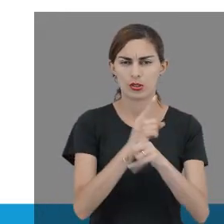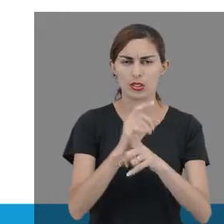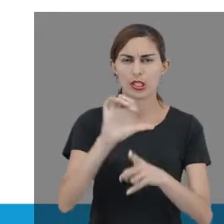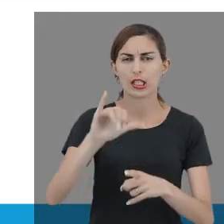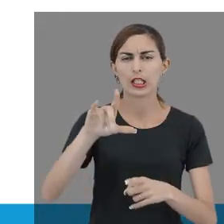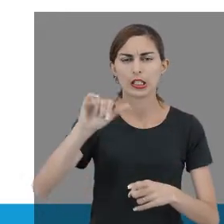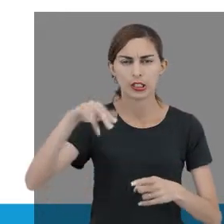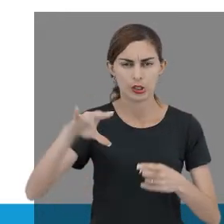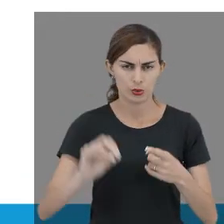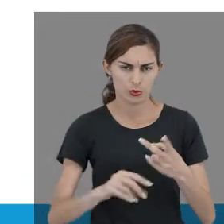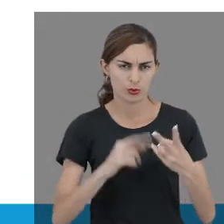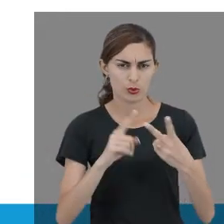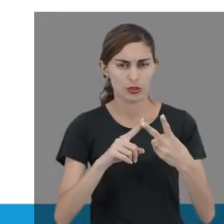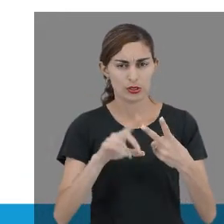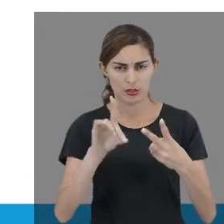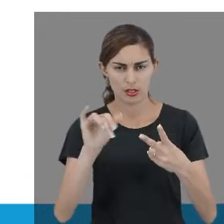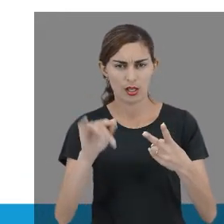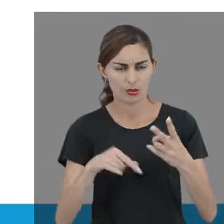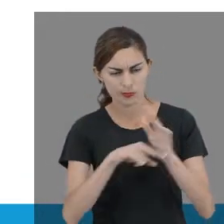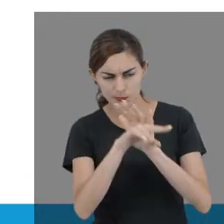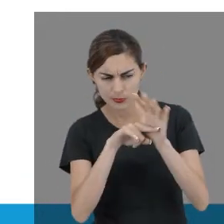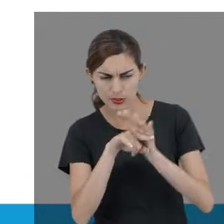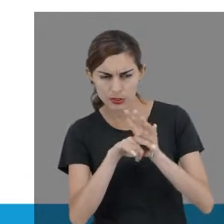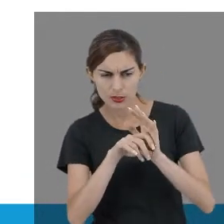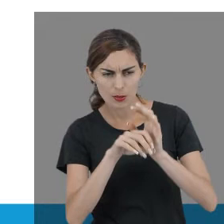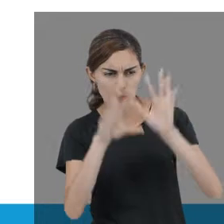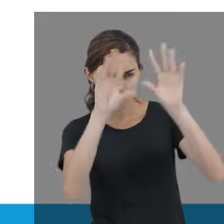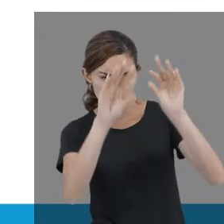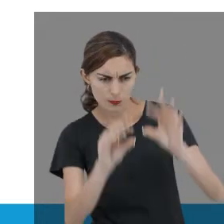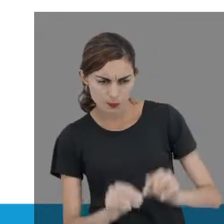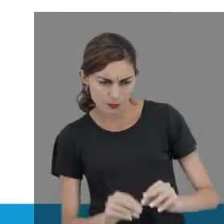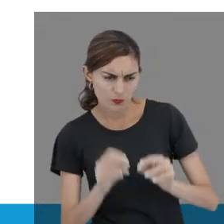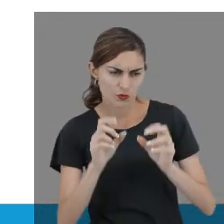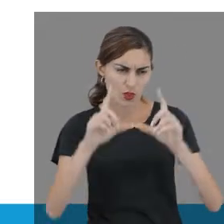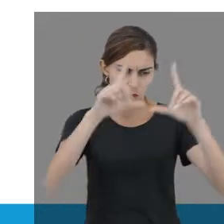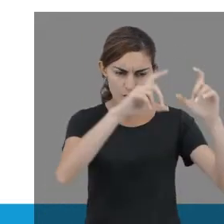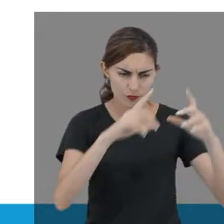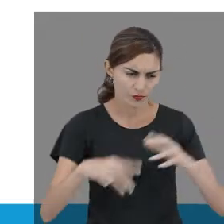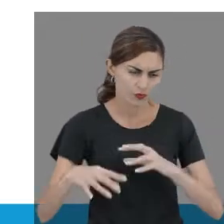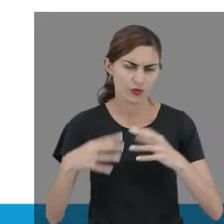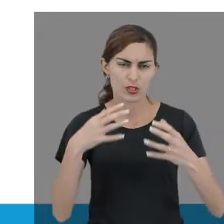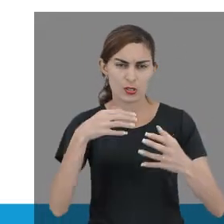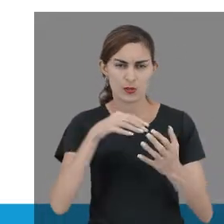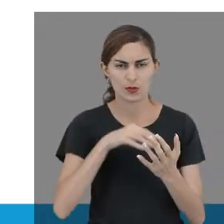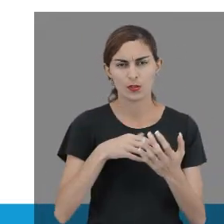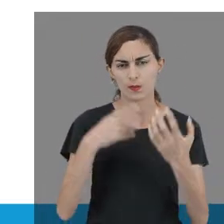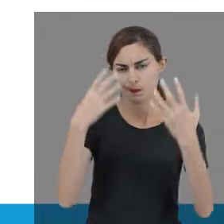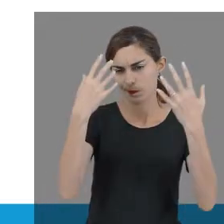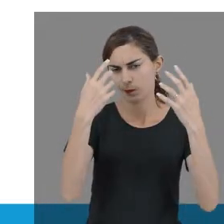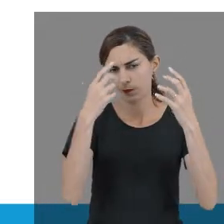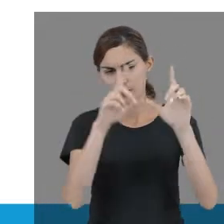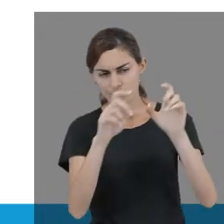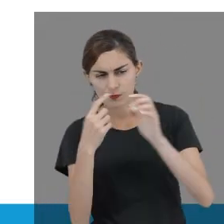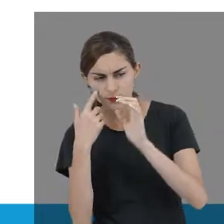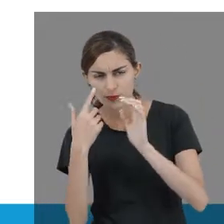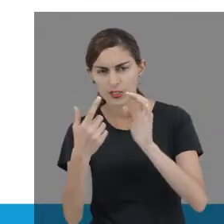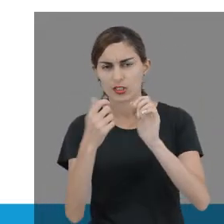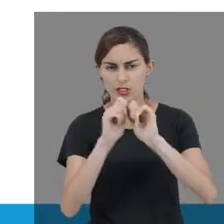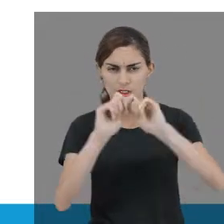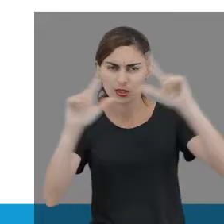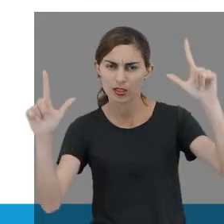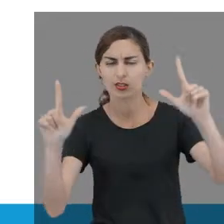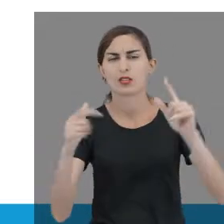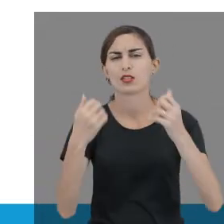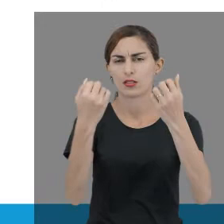clínicos específicos e principalmente exame de imagem. A gente vai descrever tudo isso aí nos próximos slides. As